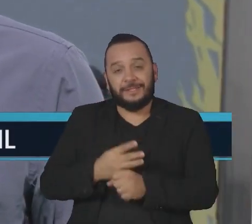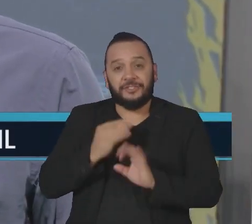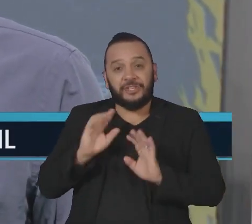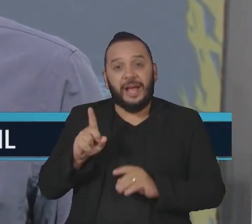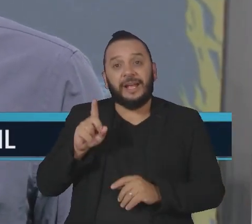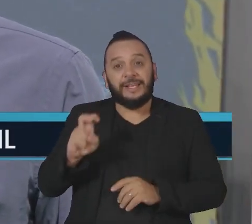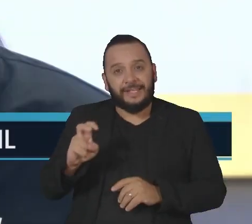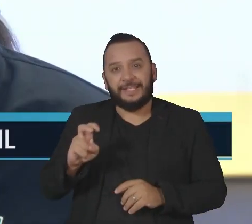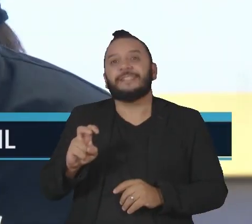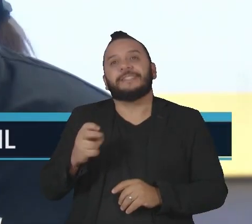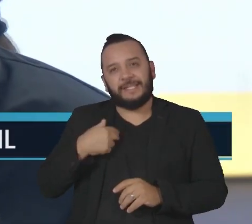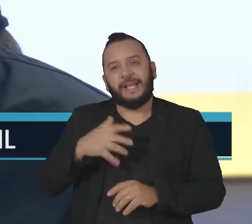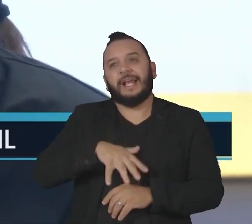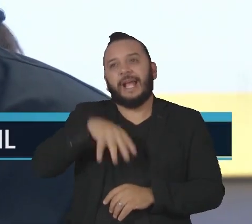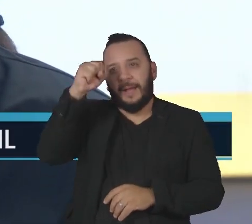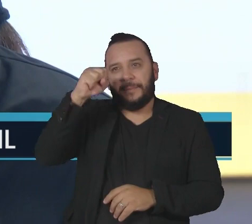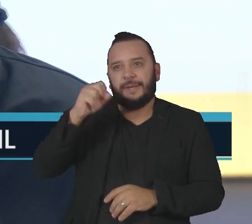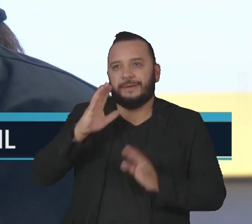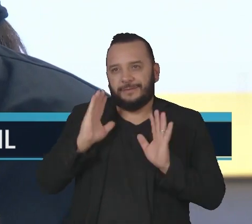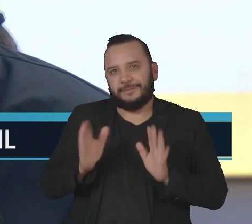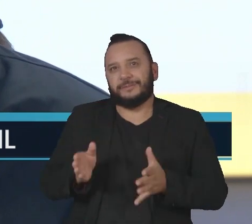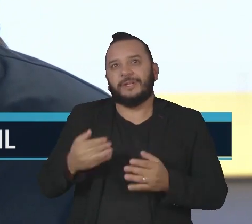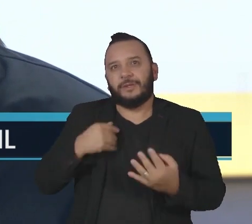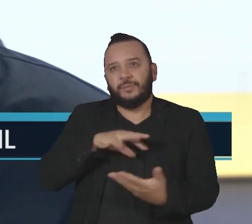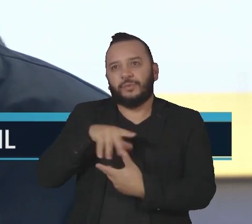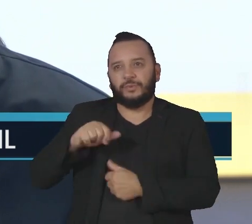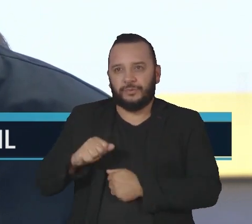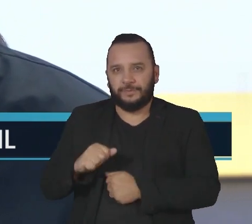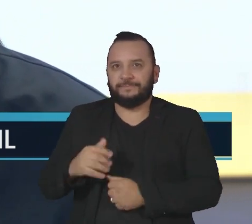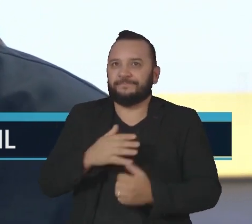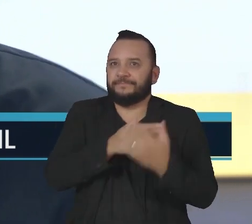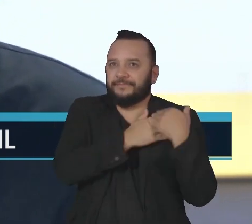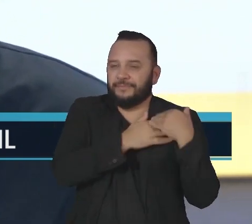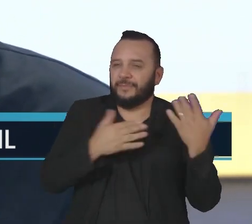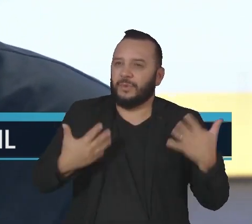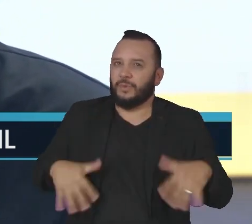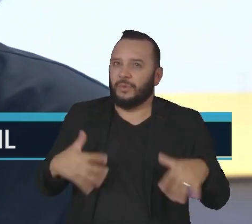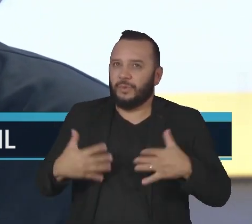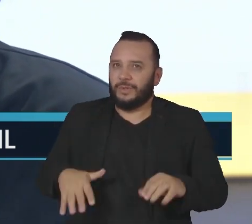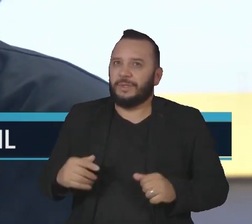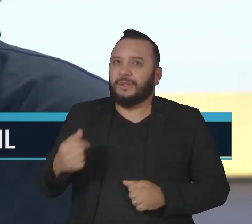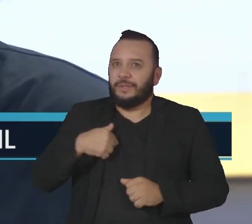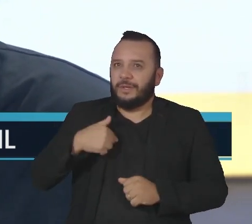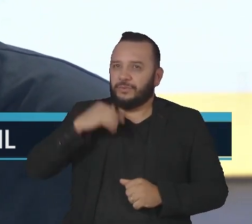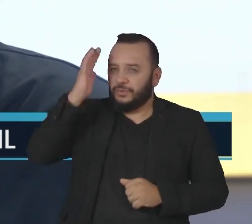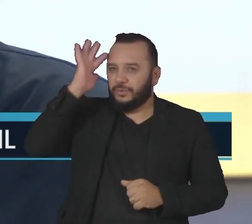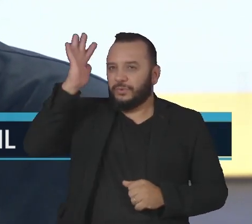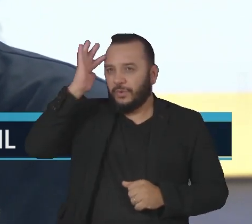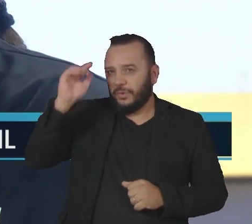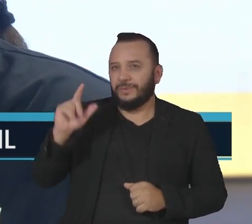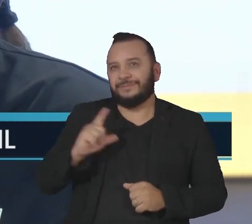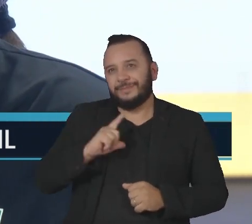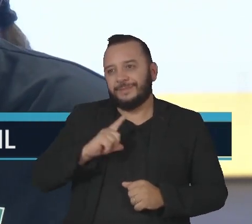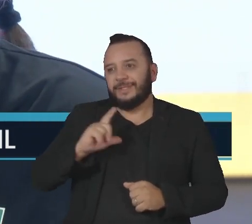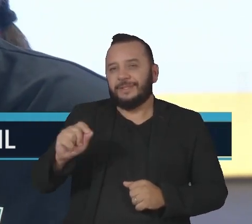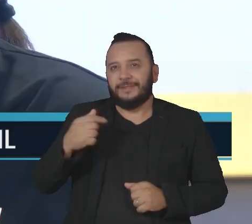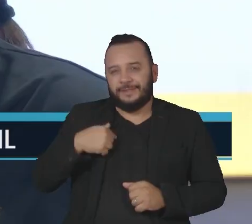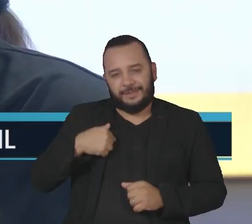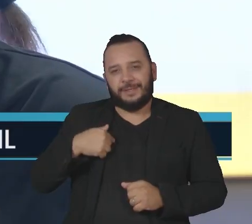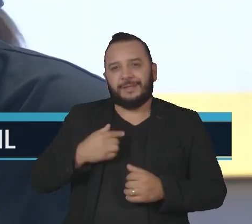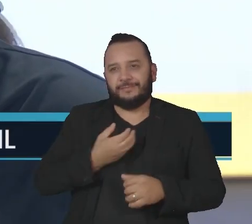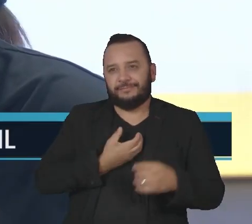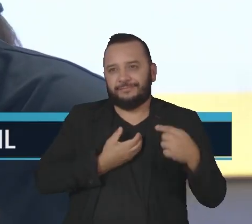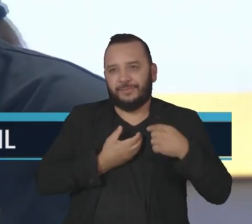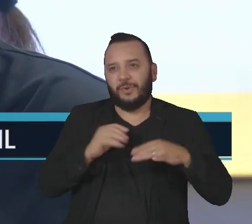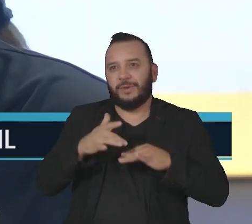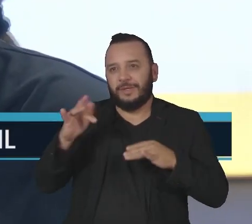no circuito mundial. Foi uma responsabilidade muito grande, né, porque eu sempre falo que, para além do sonho de todo mundo, uma medalha olímpica era